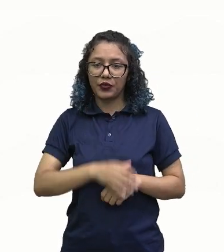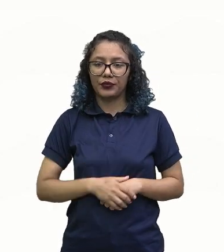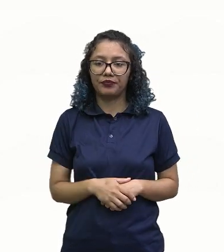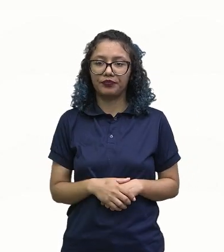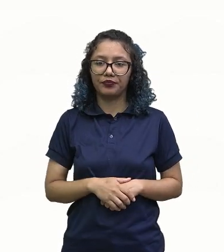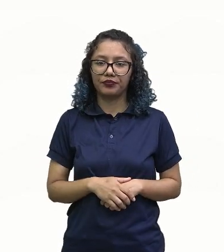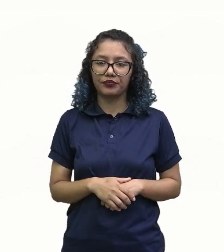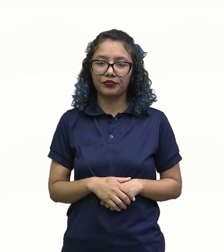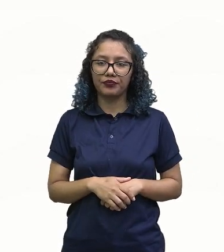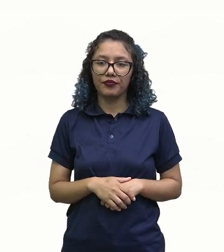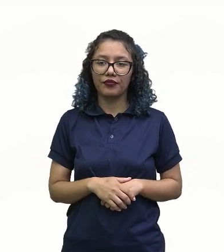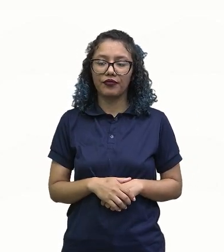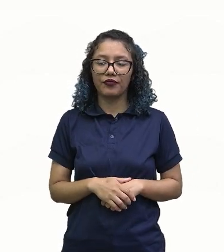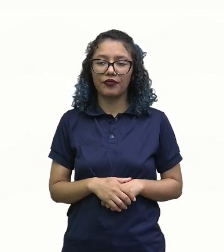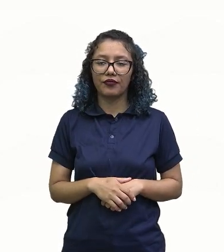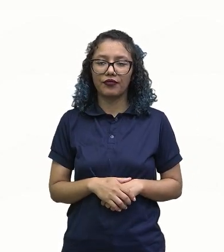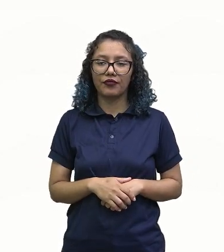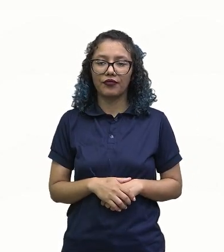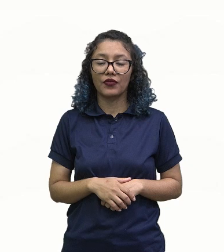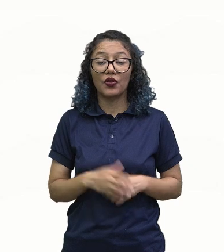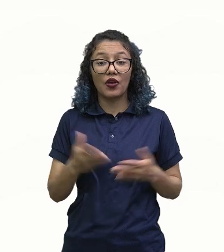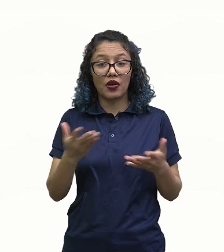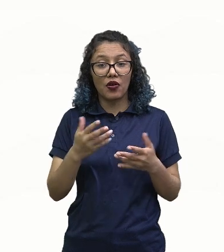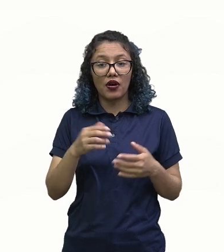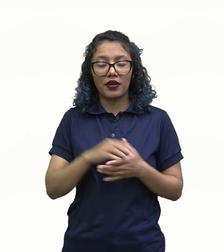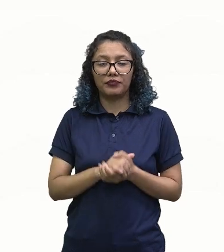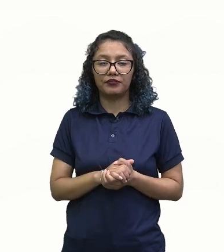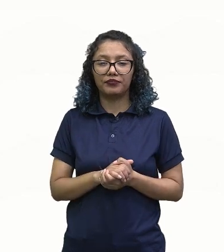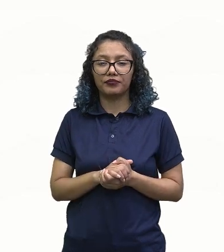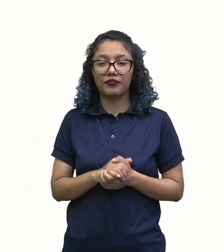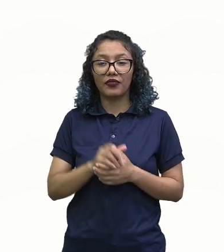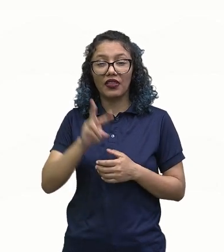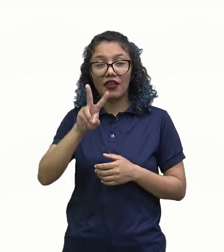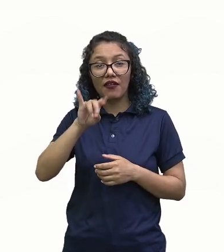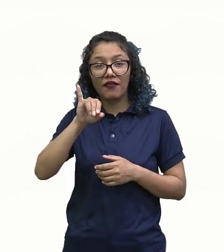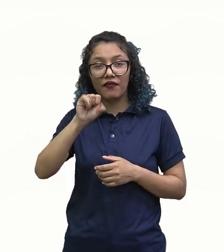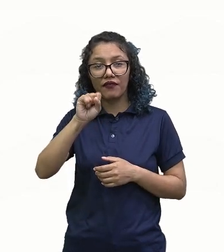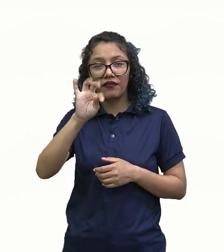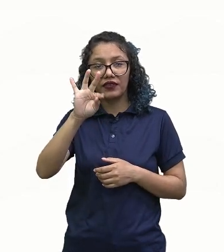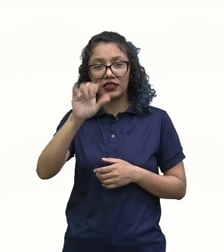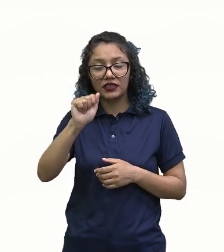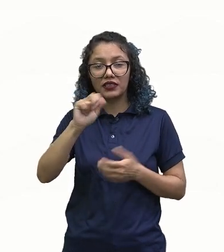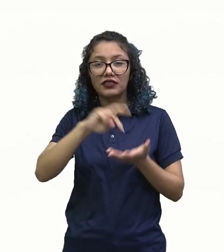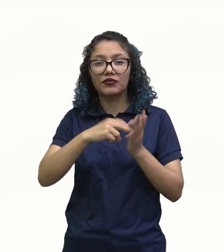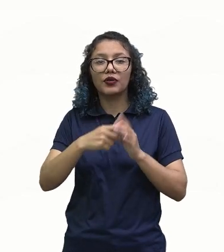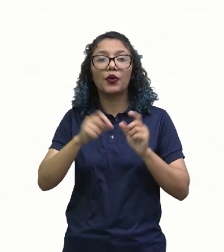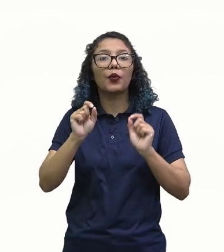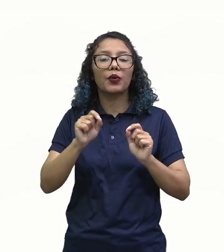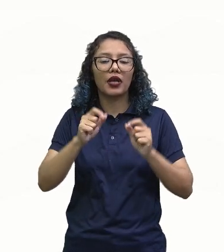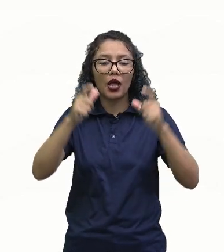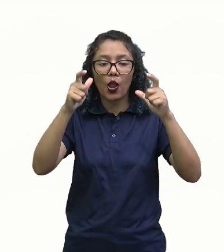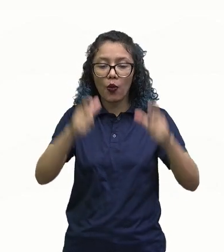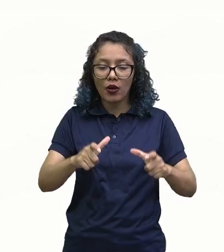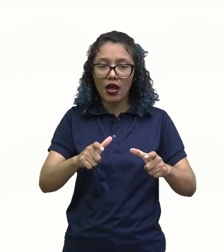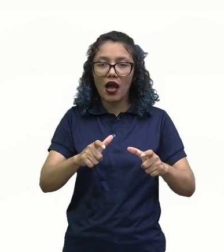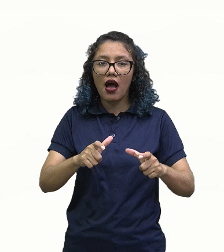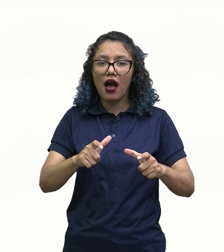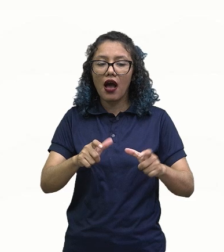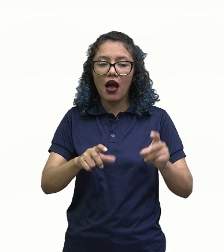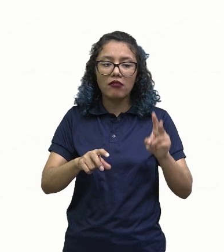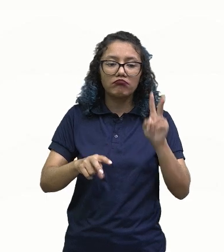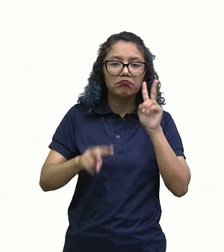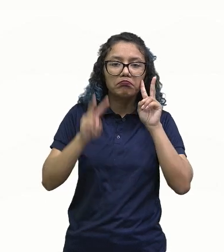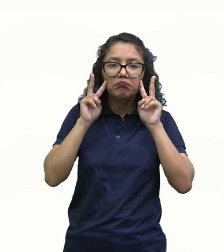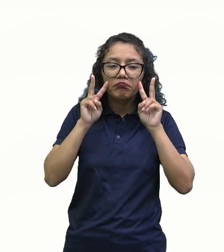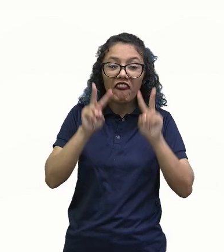vista, observem bem aqui o sentido da palavra vista, estiver no sentido de paisagem, né, de você estar olhando um